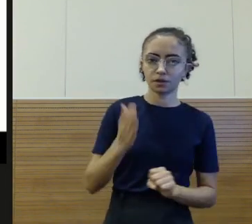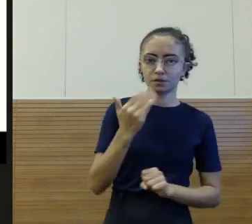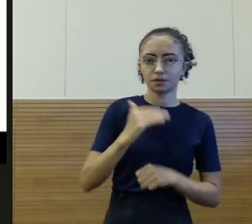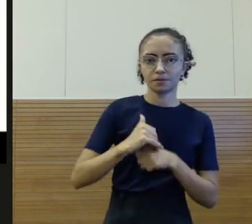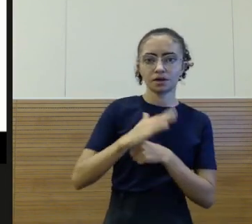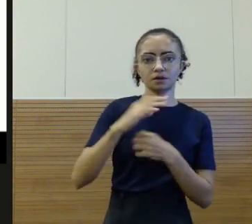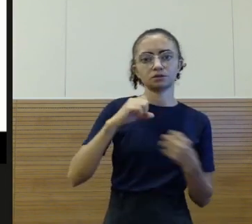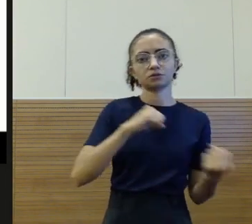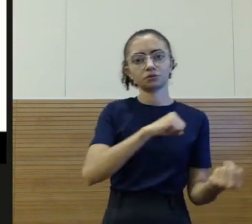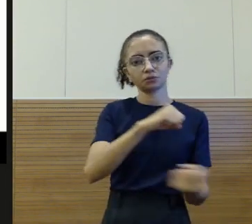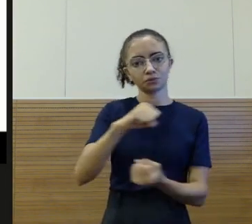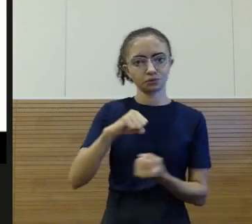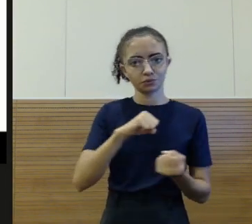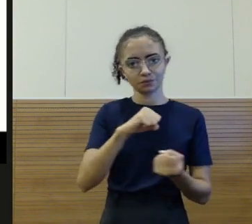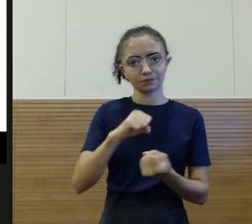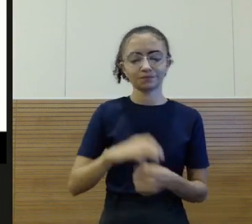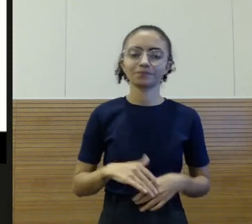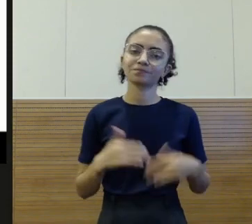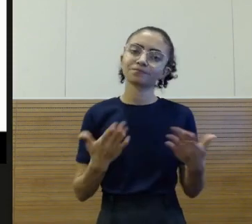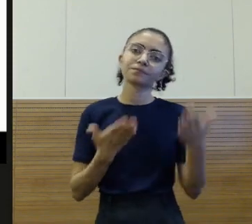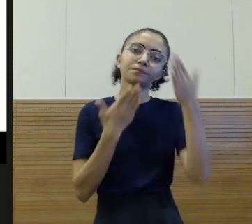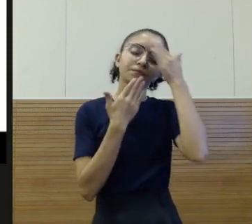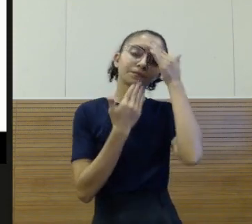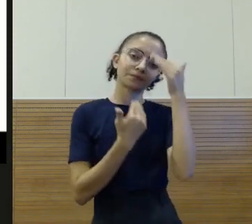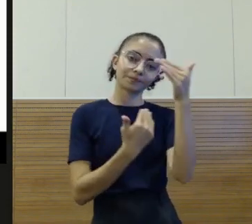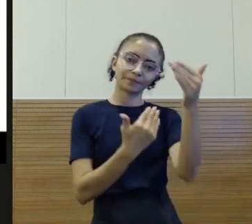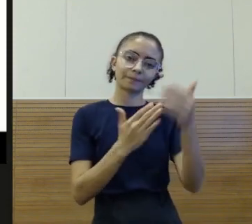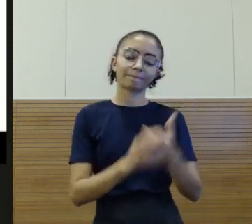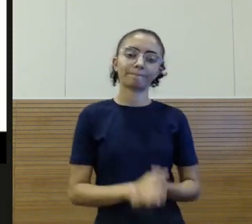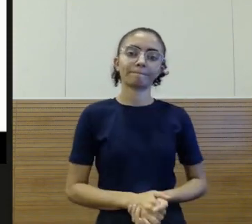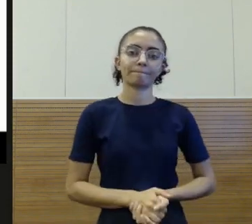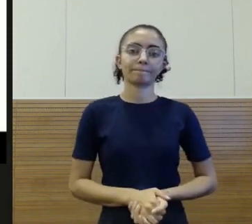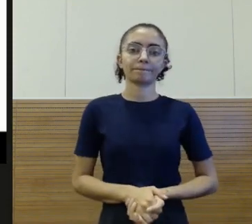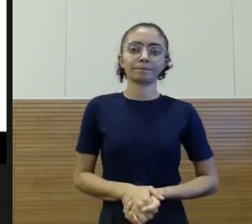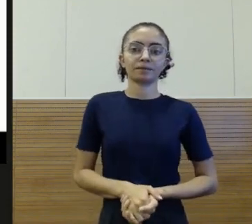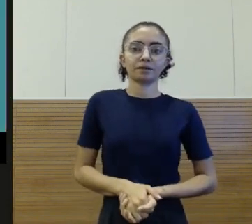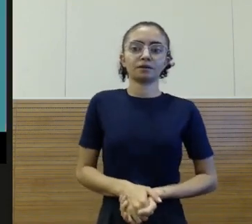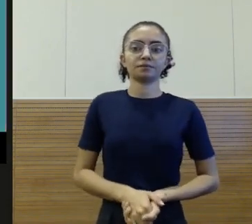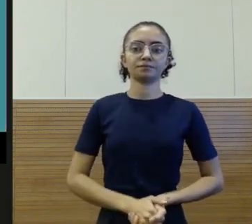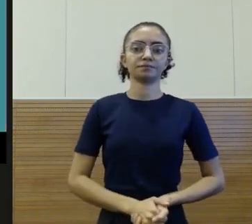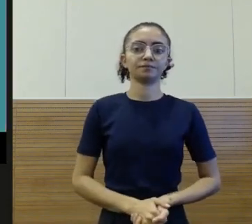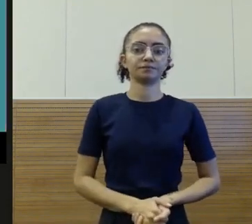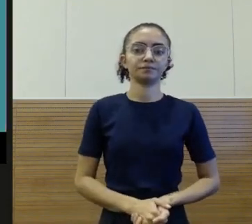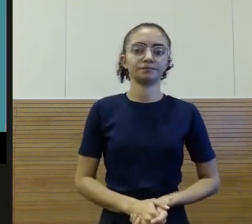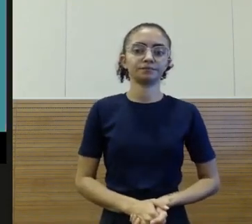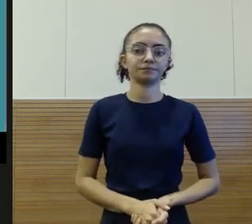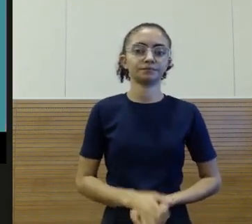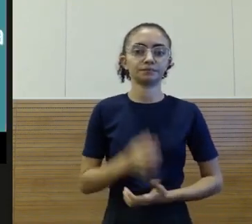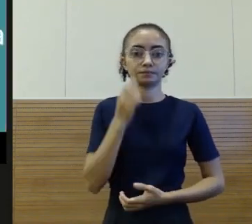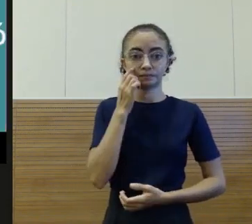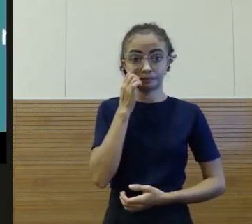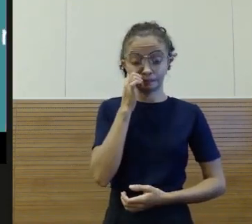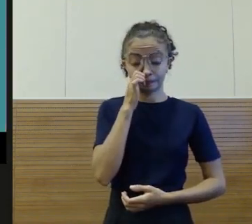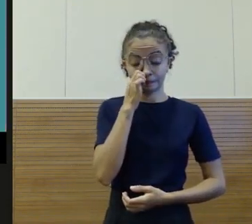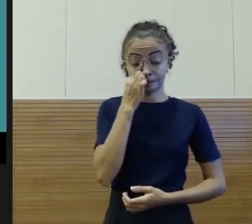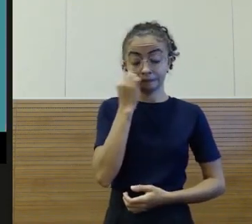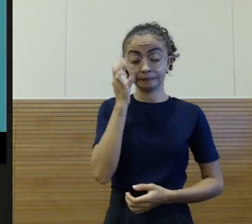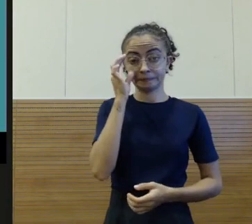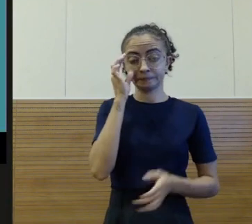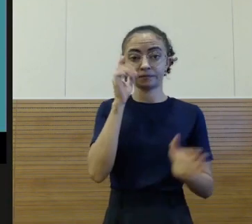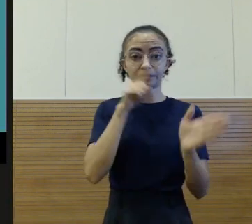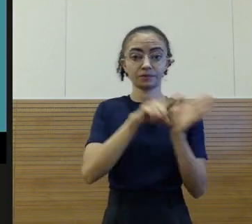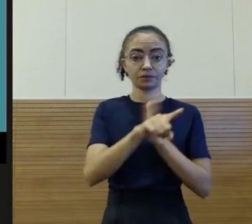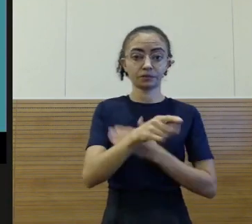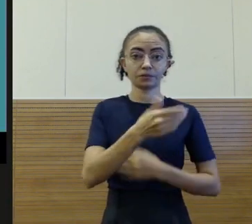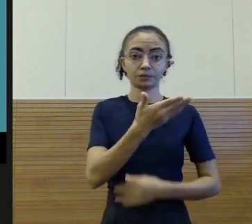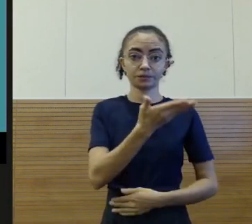resilientes. Então, com isso, agradeço. E minha última pergunta, que quem sabe a resposta não vamos ter hoje, mas é o tipo de evidência